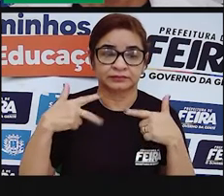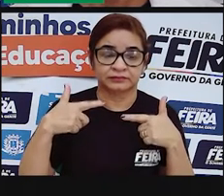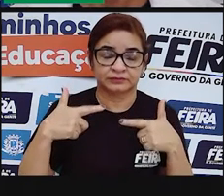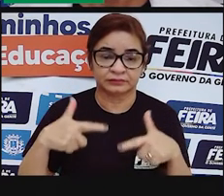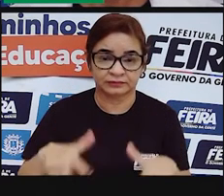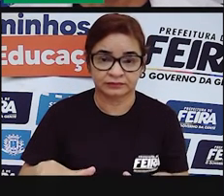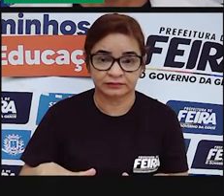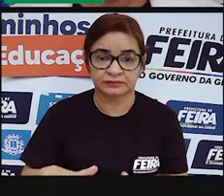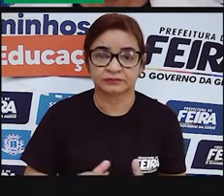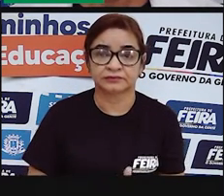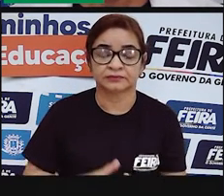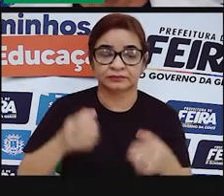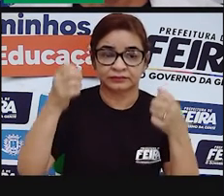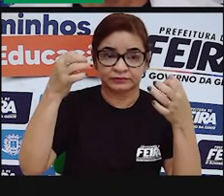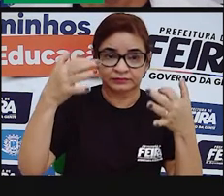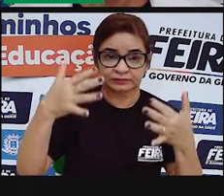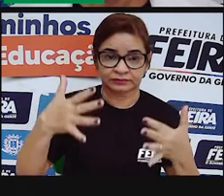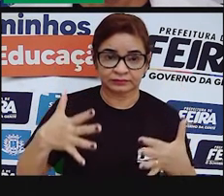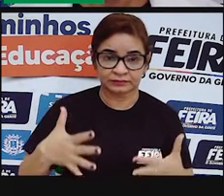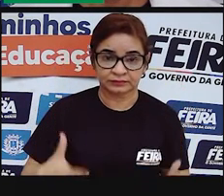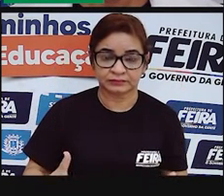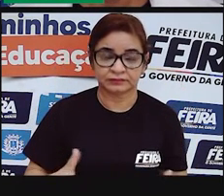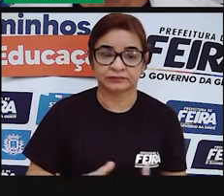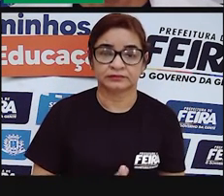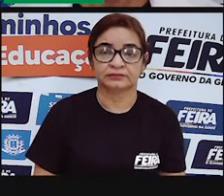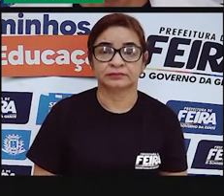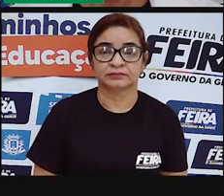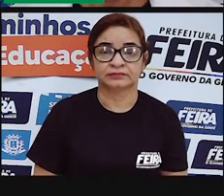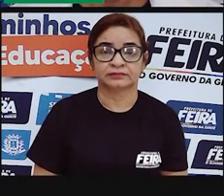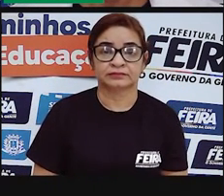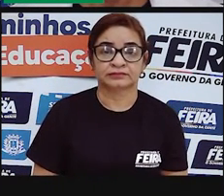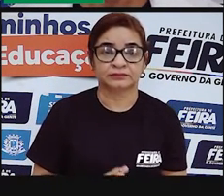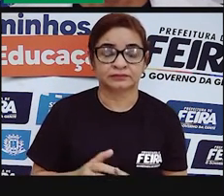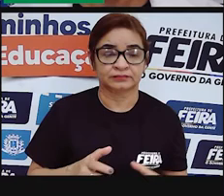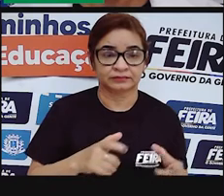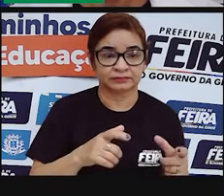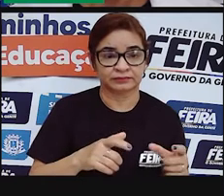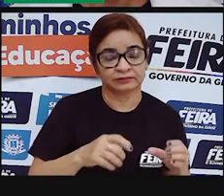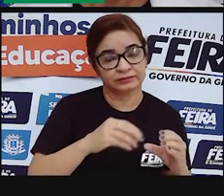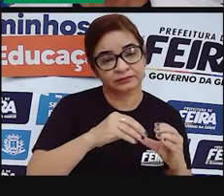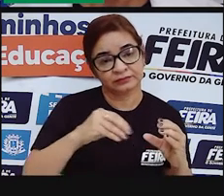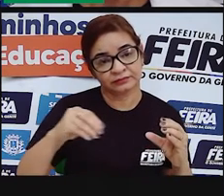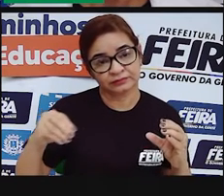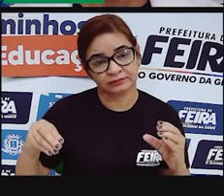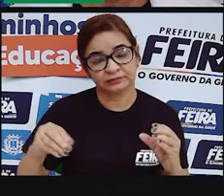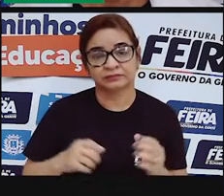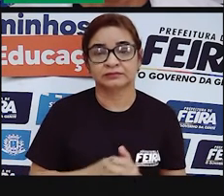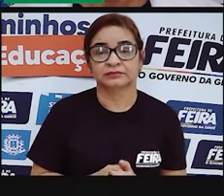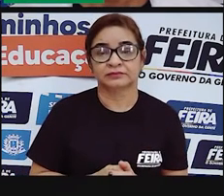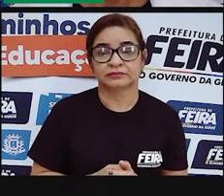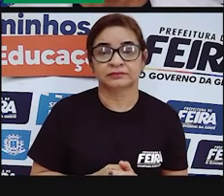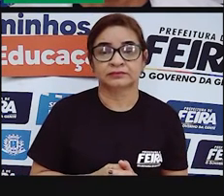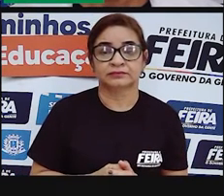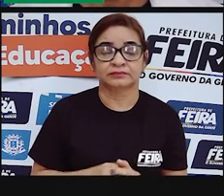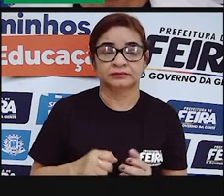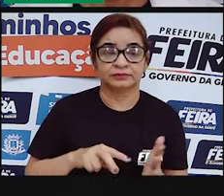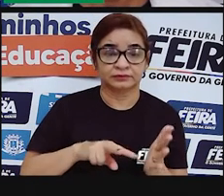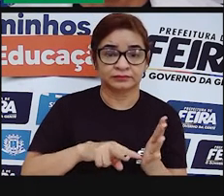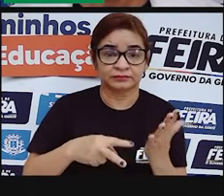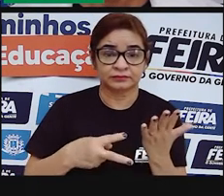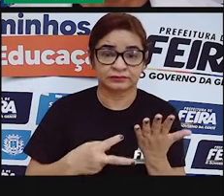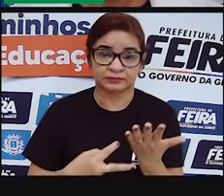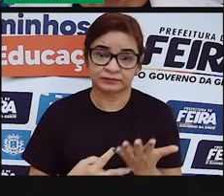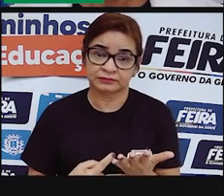é figura de linguagem, a figura de linguagem, como eu já falei, ela atua no campo da